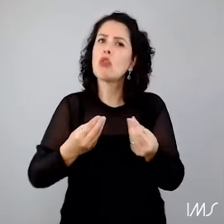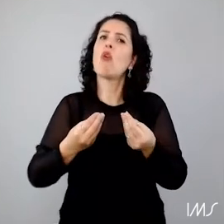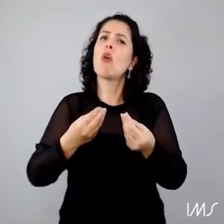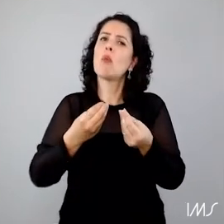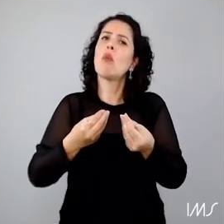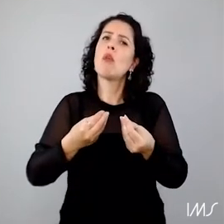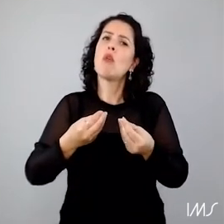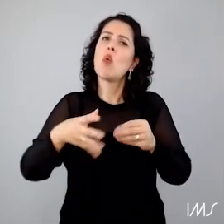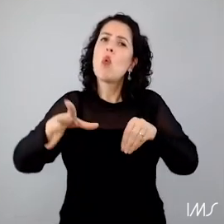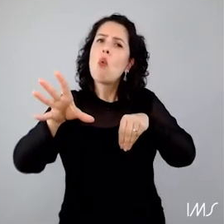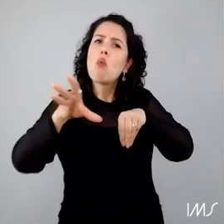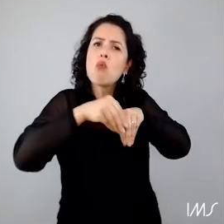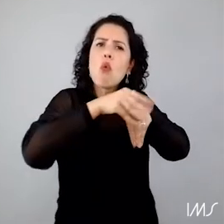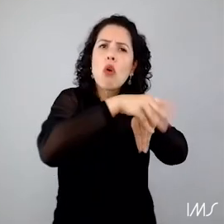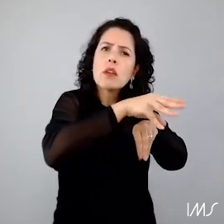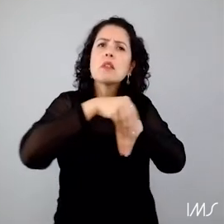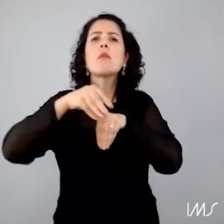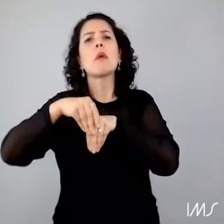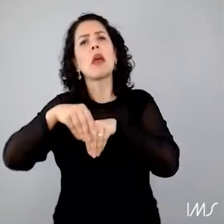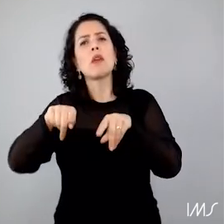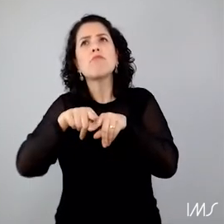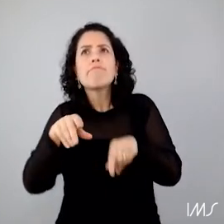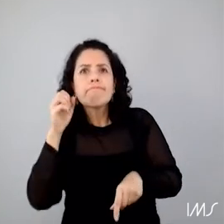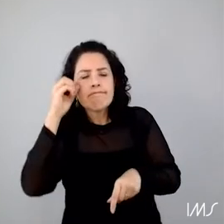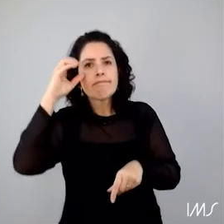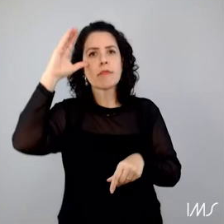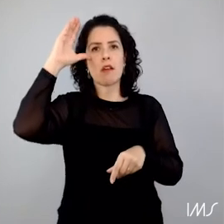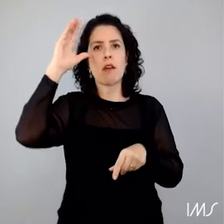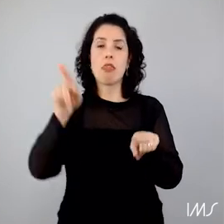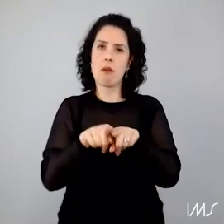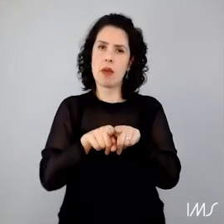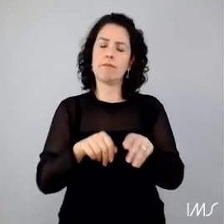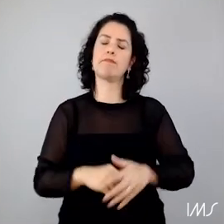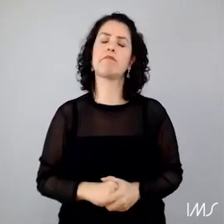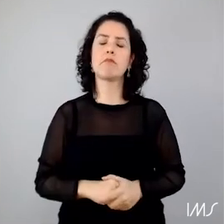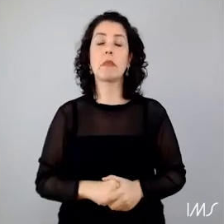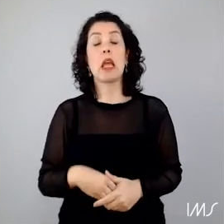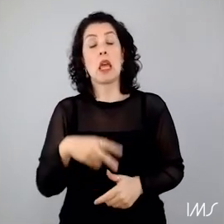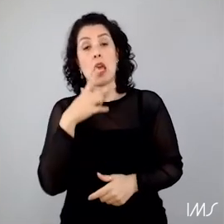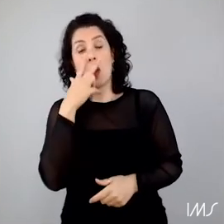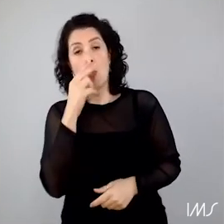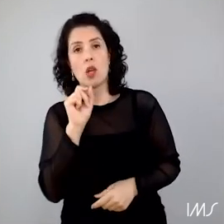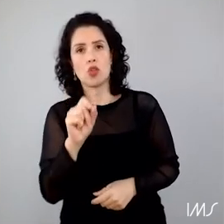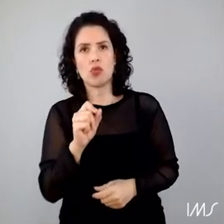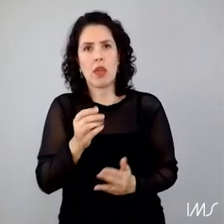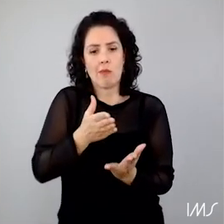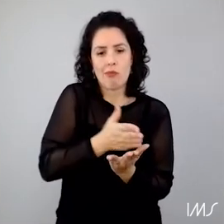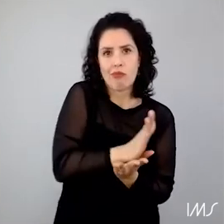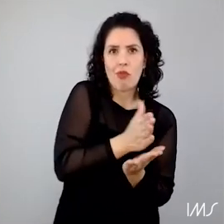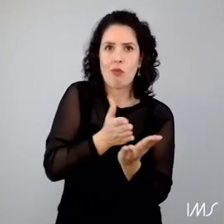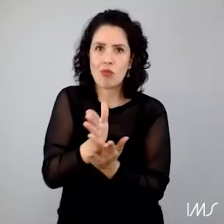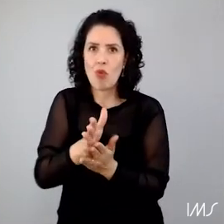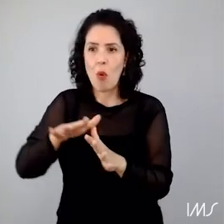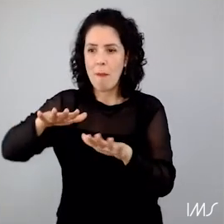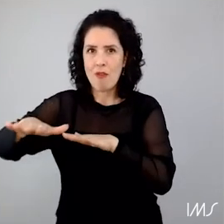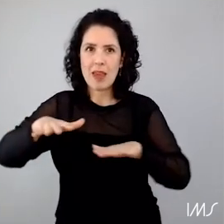duplo movimento, né, que, por um lado, determinou uma espécie de uma historiografia da fotografia muito verticalizada de dentro, se a gente pegar